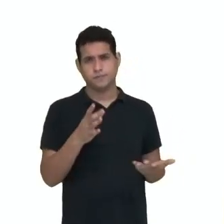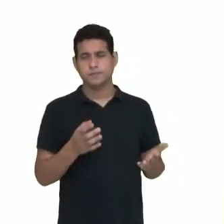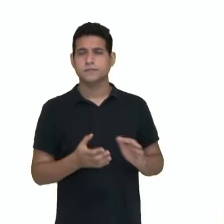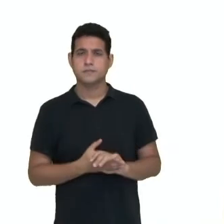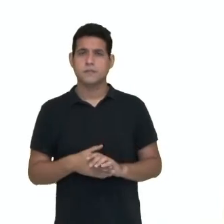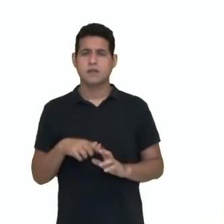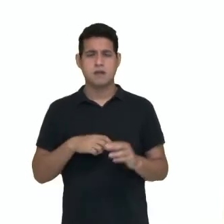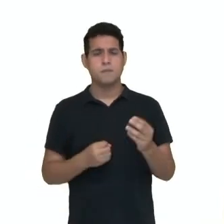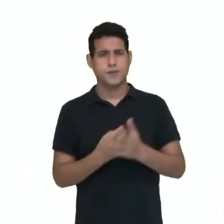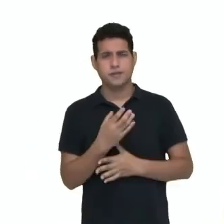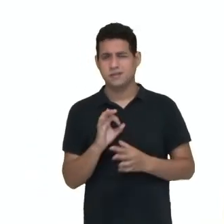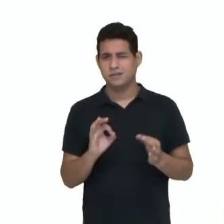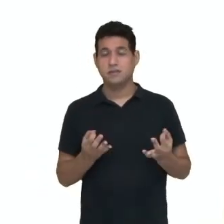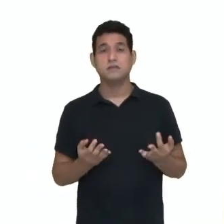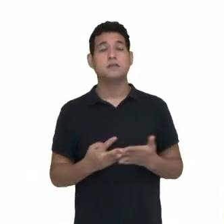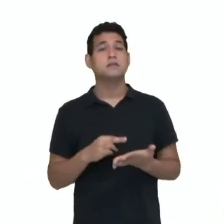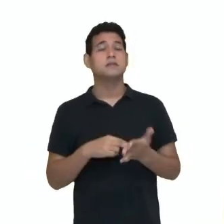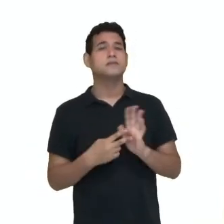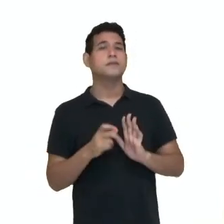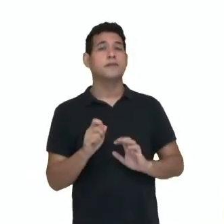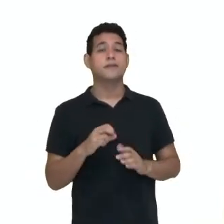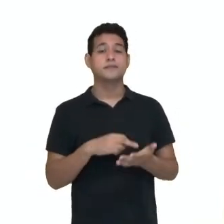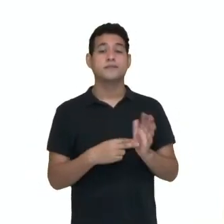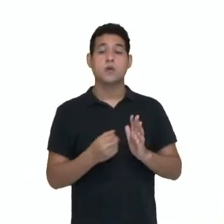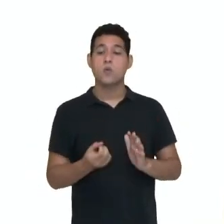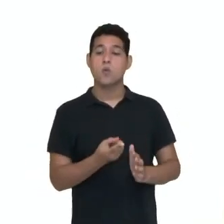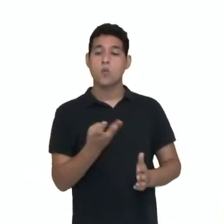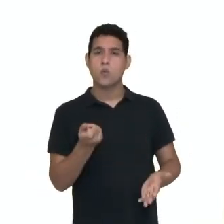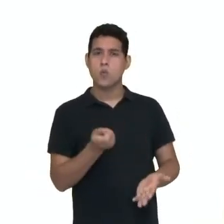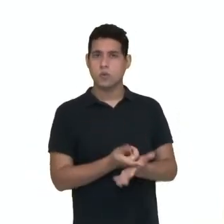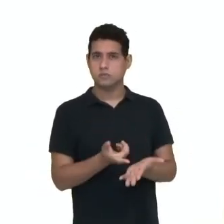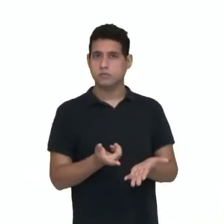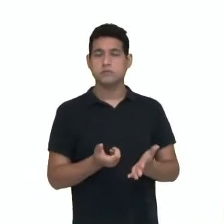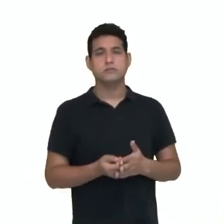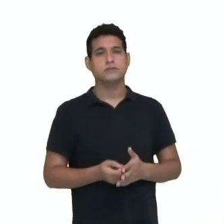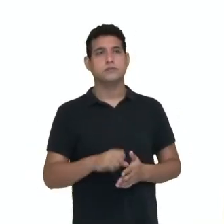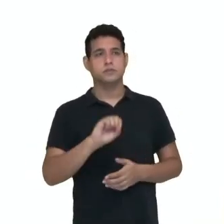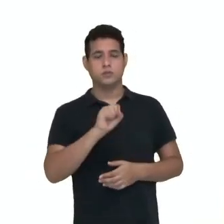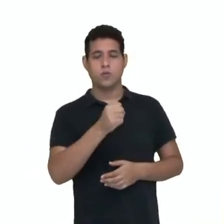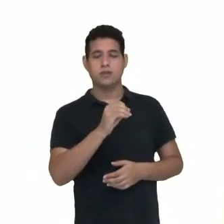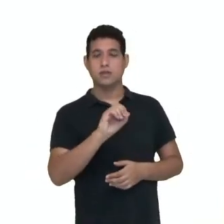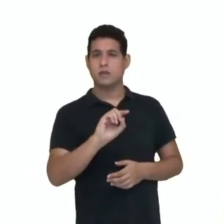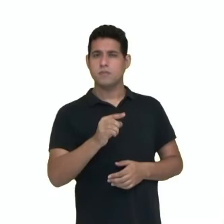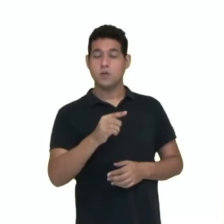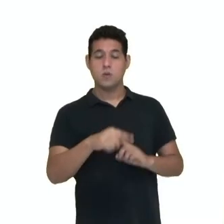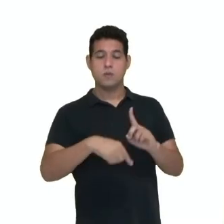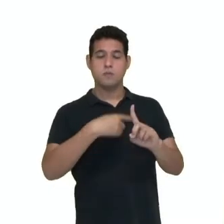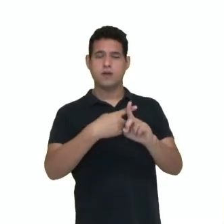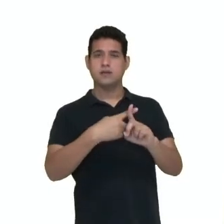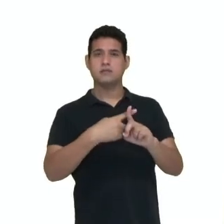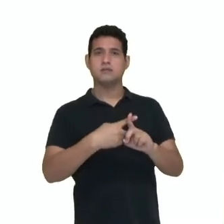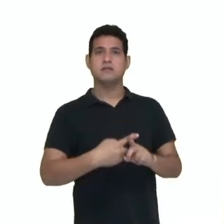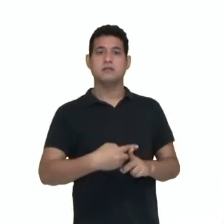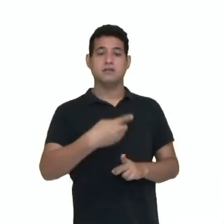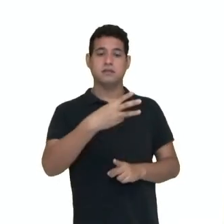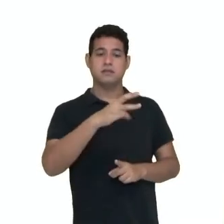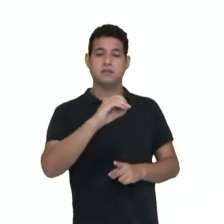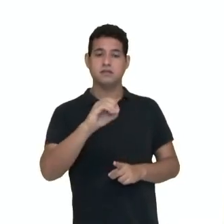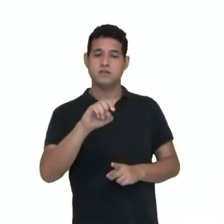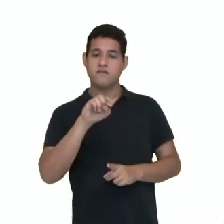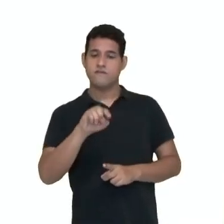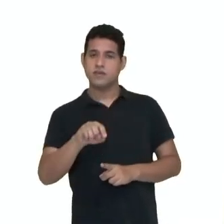que ele produz? Então, esse é o custo dele, ó. 80 mil mais 300 vezes